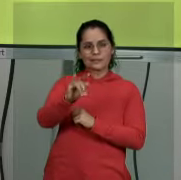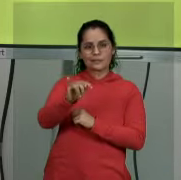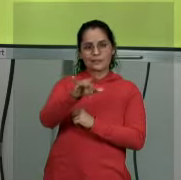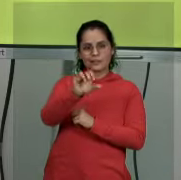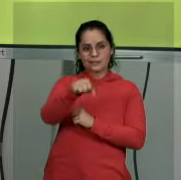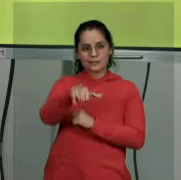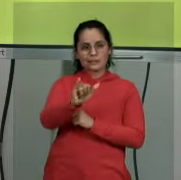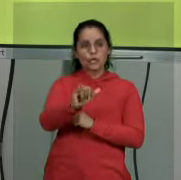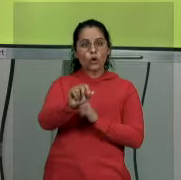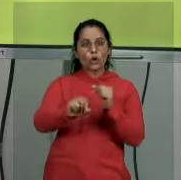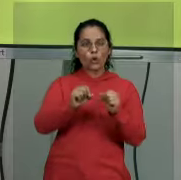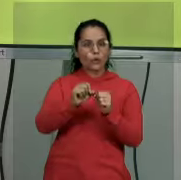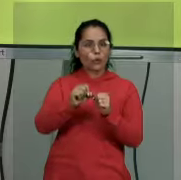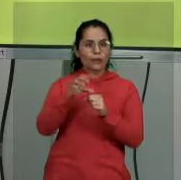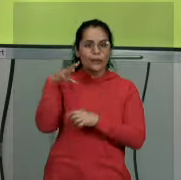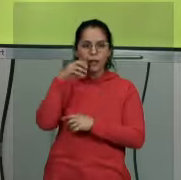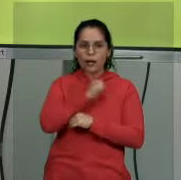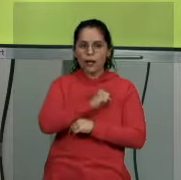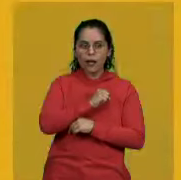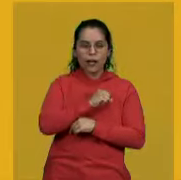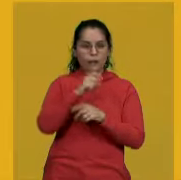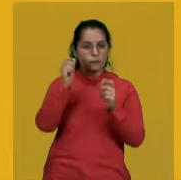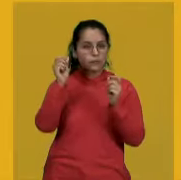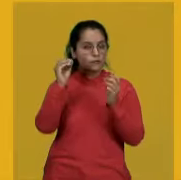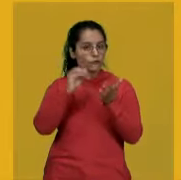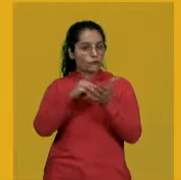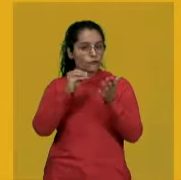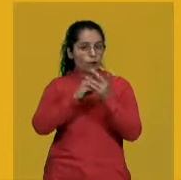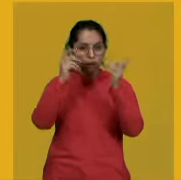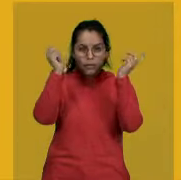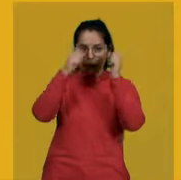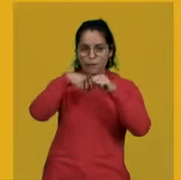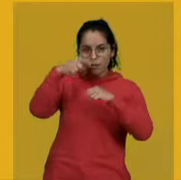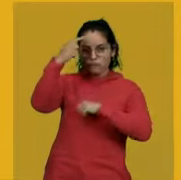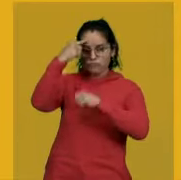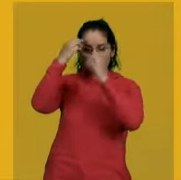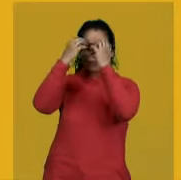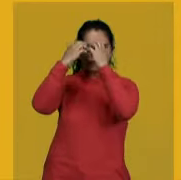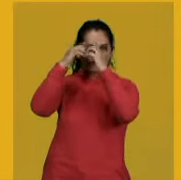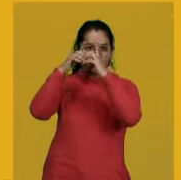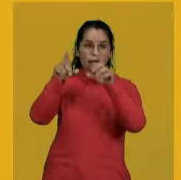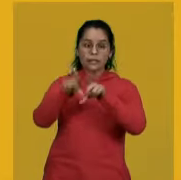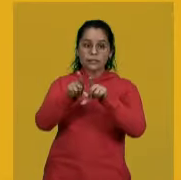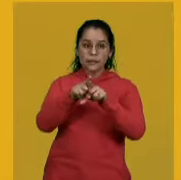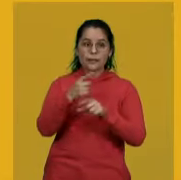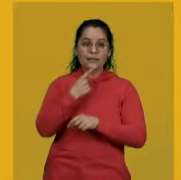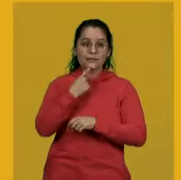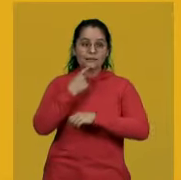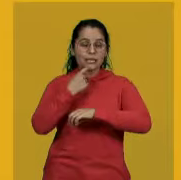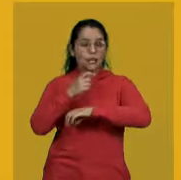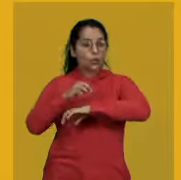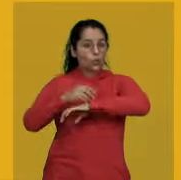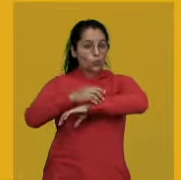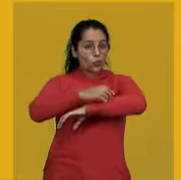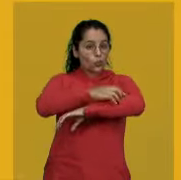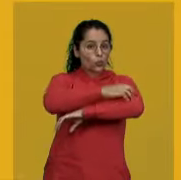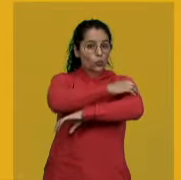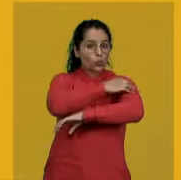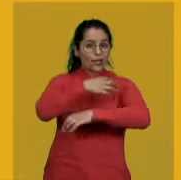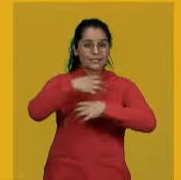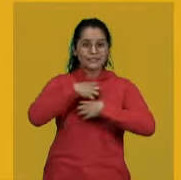grave da capacidade cognitiva. Além do que, aumenta muito a pressão sanguínea, a pessoa sente muito